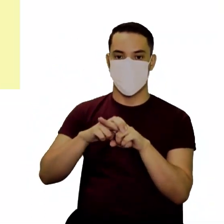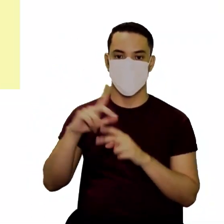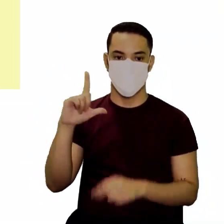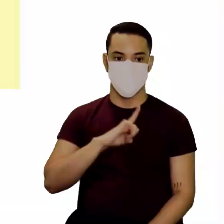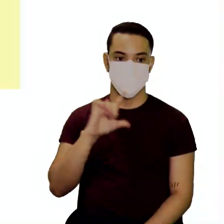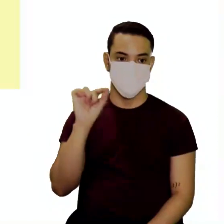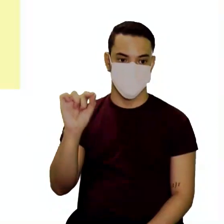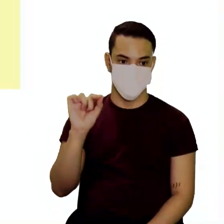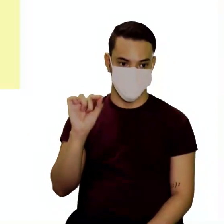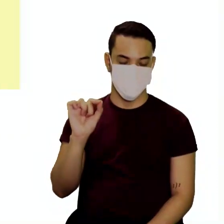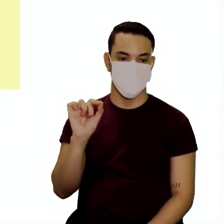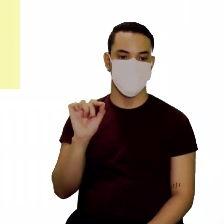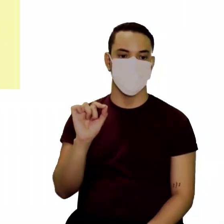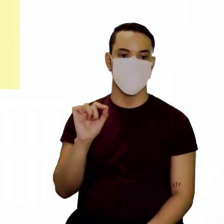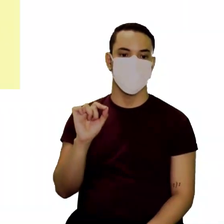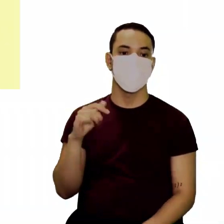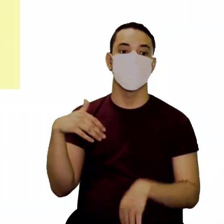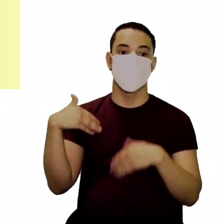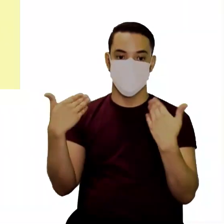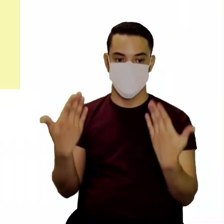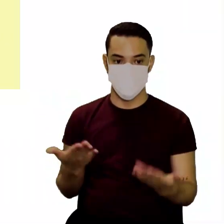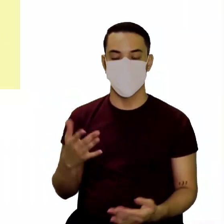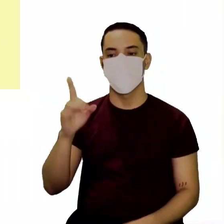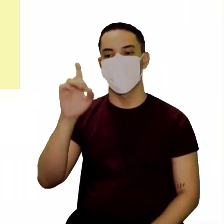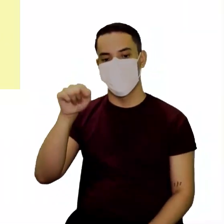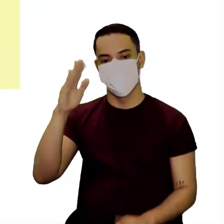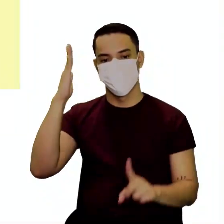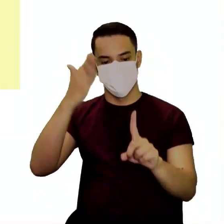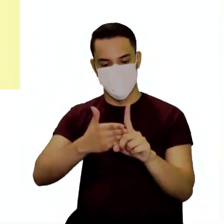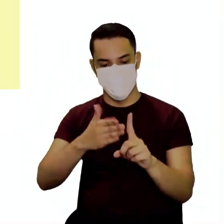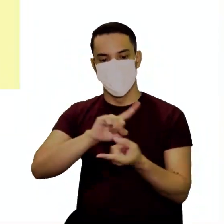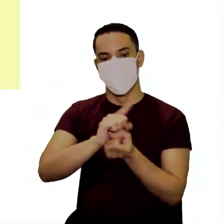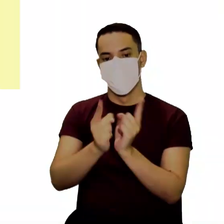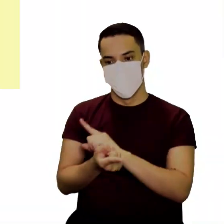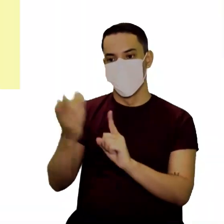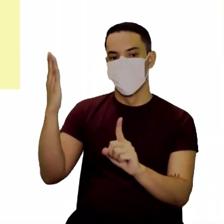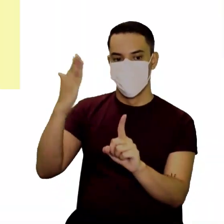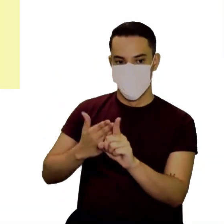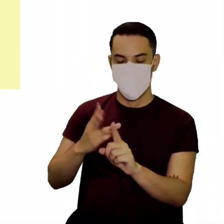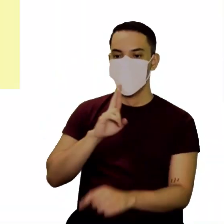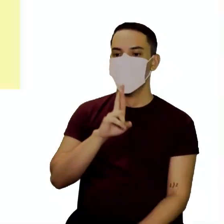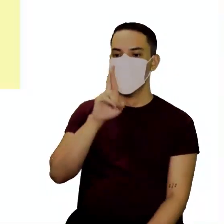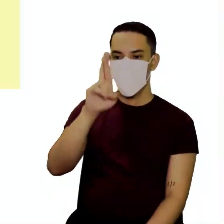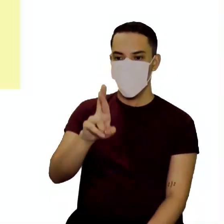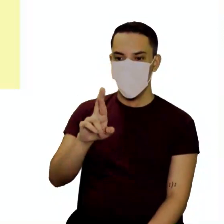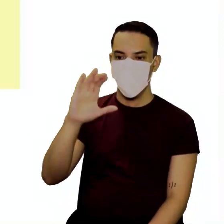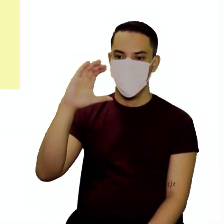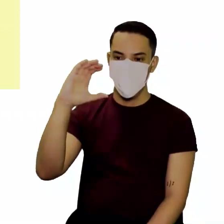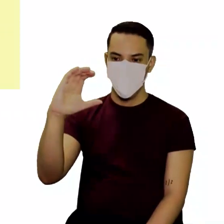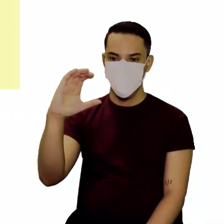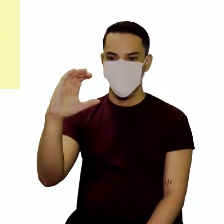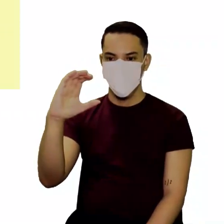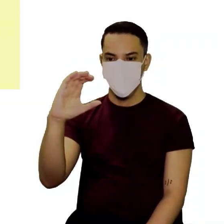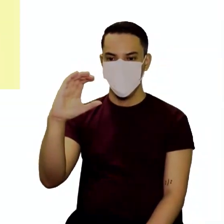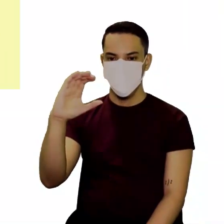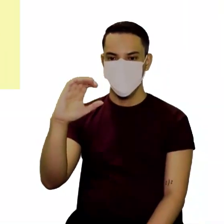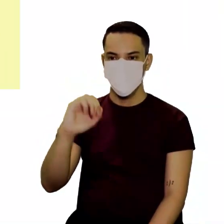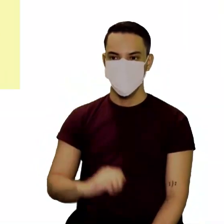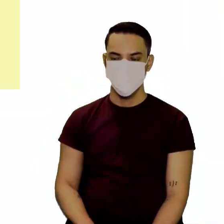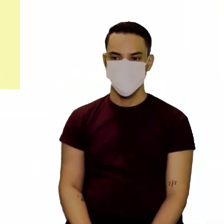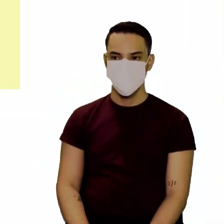quê? Direta, inversa e direta. Então, a resposta correta,